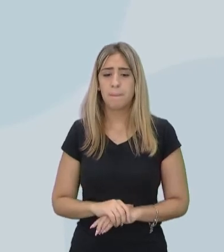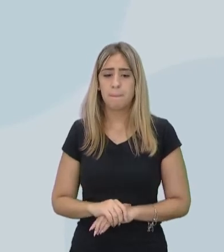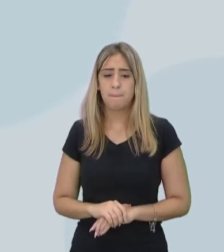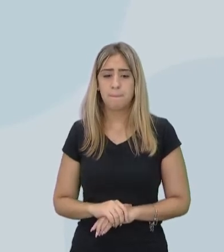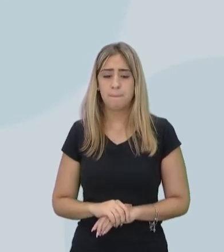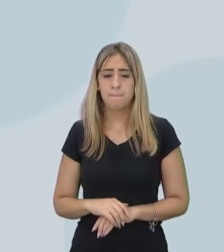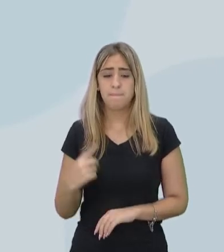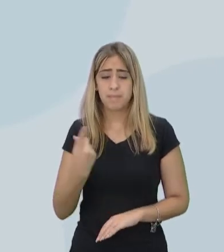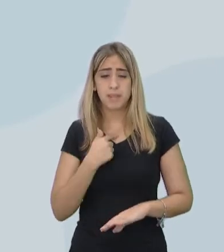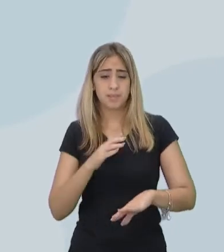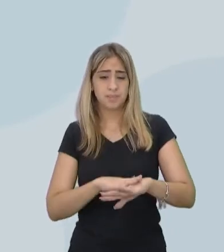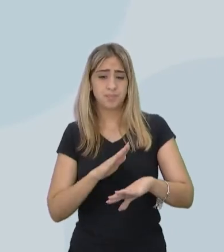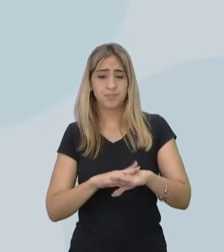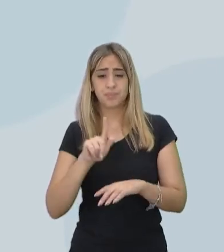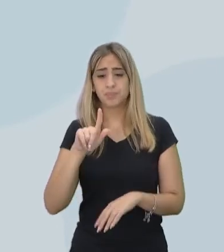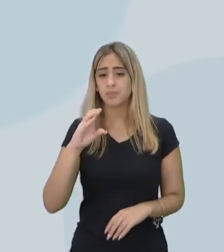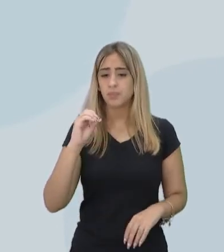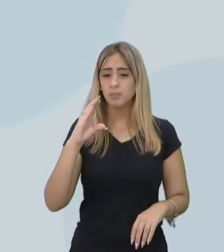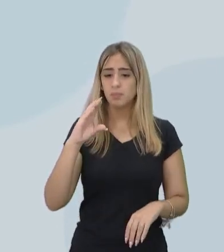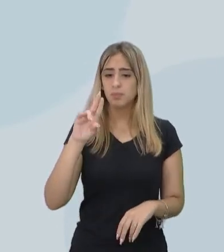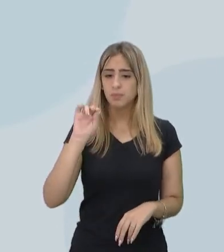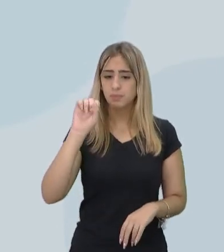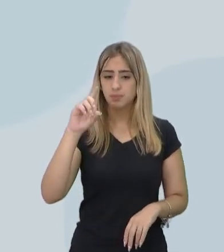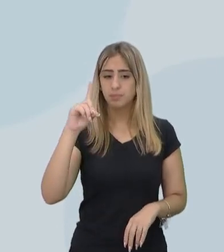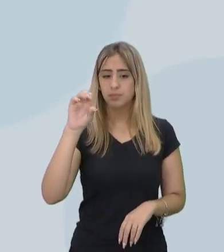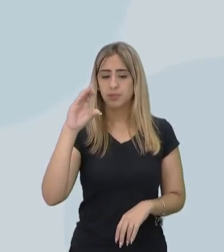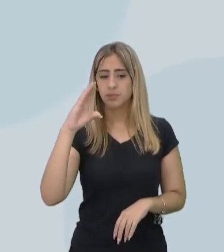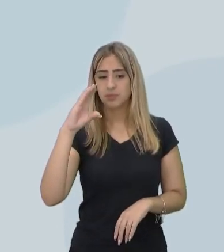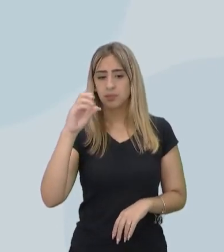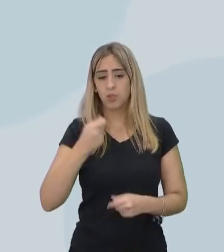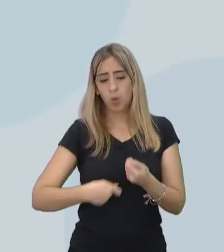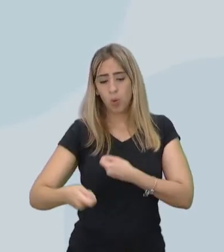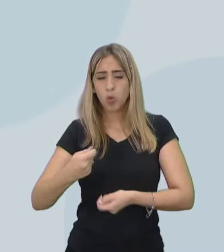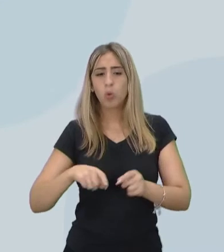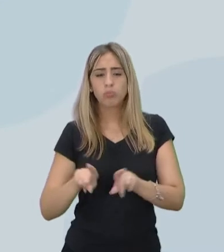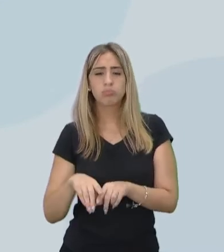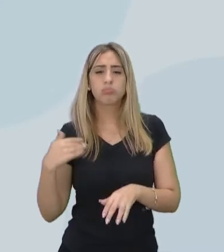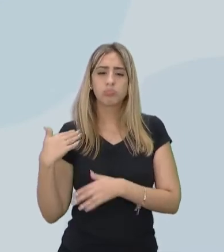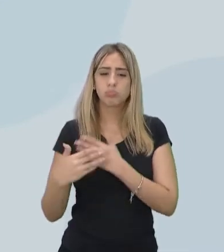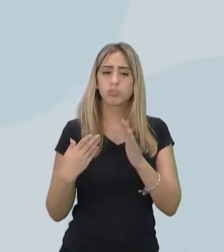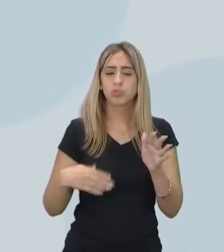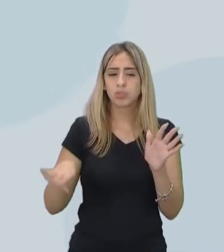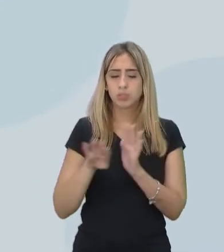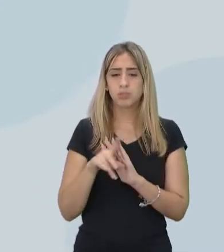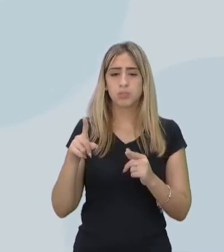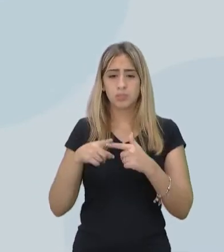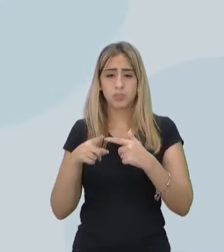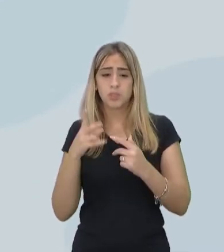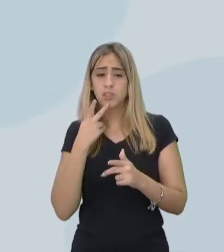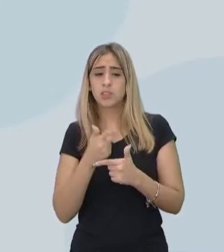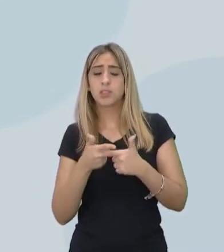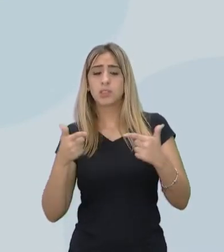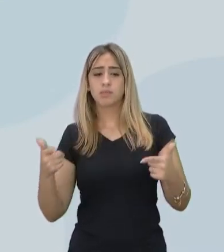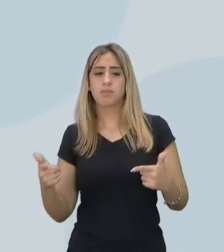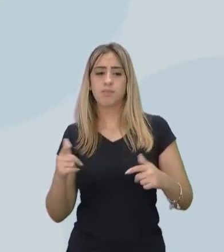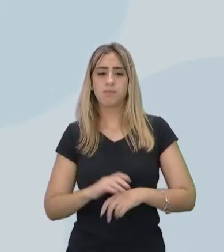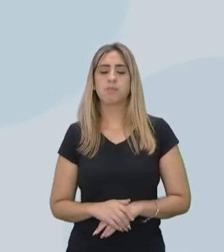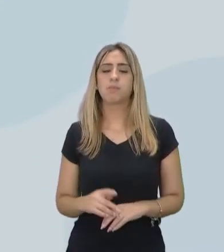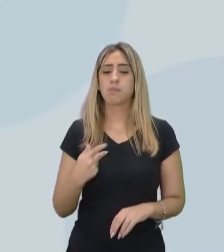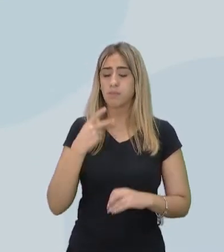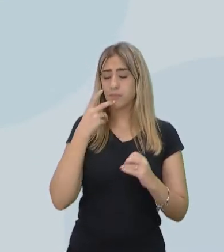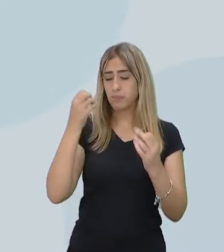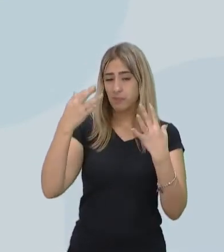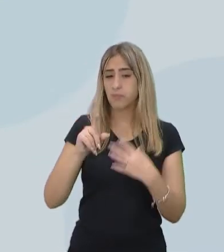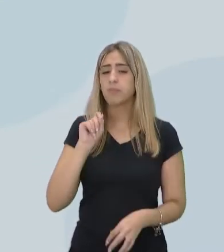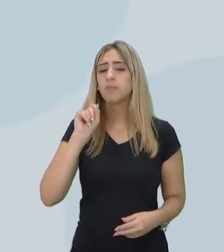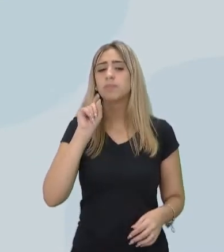que é o que nós chamamos de locus de controle. E aí a gente vai chegar no ponto que a gente falou um pouquinho sobre a sorte. Vou explicar para